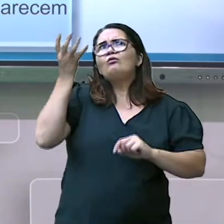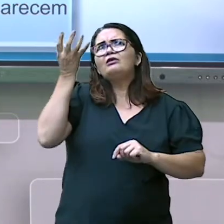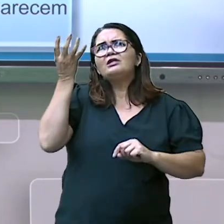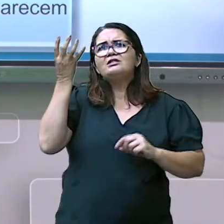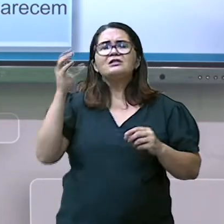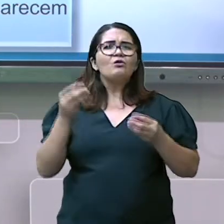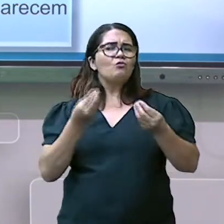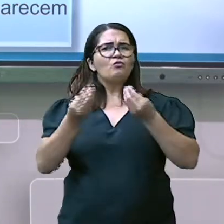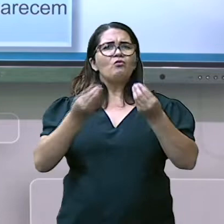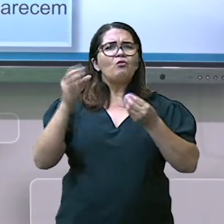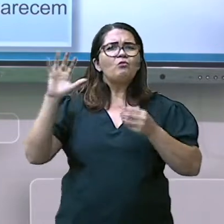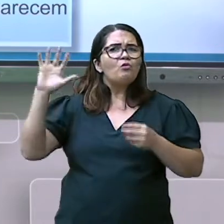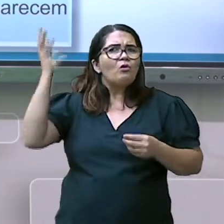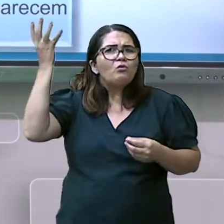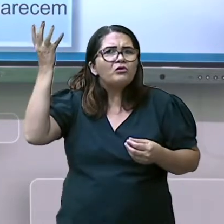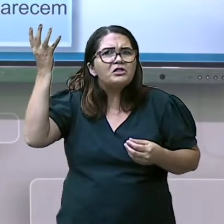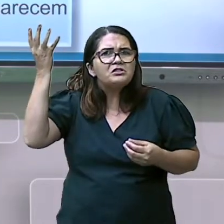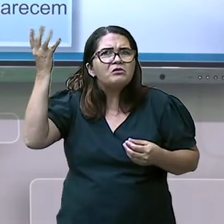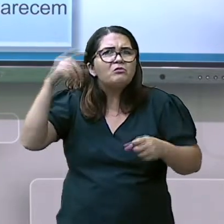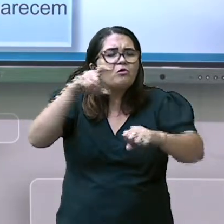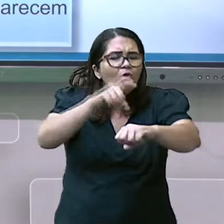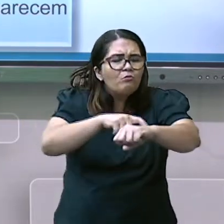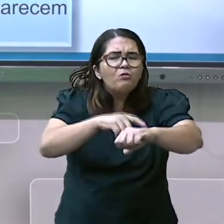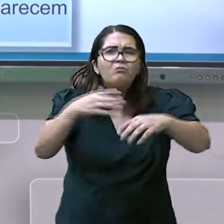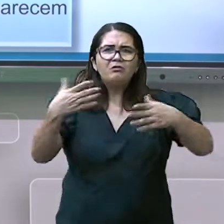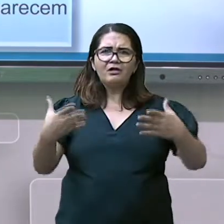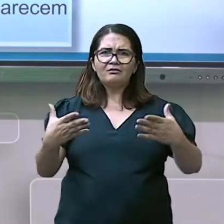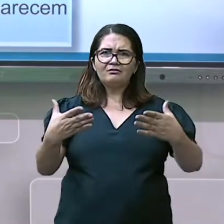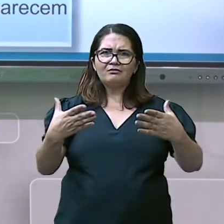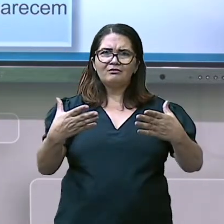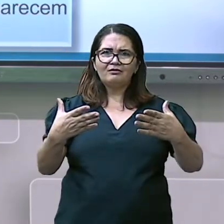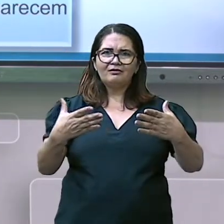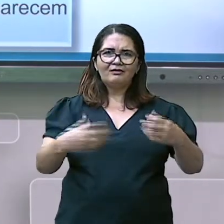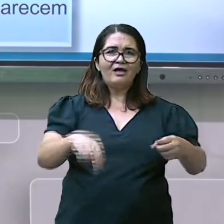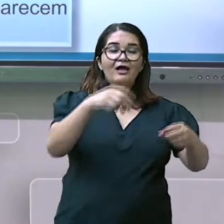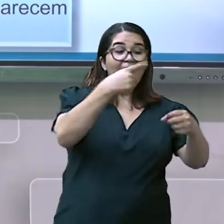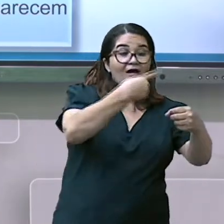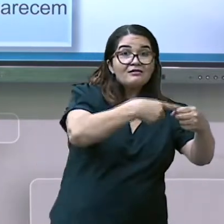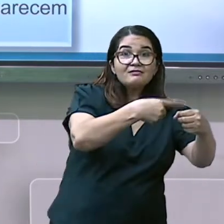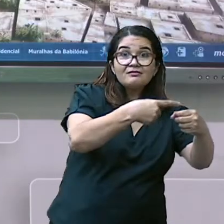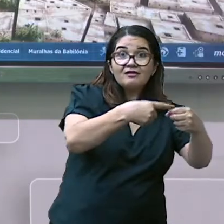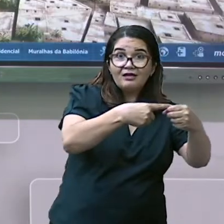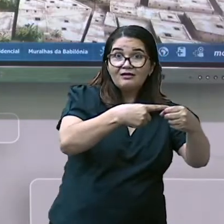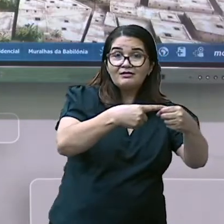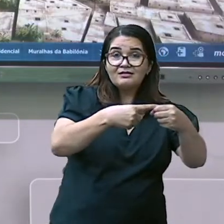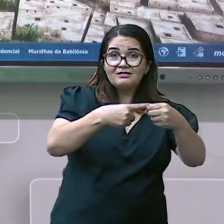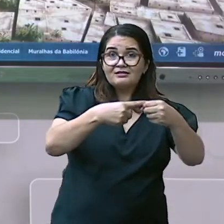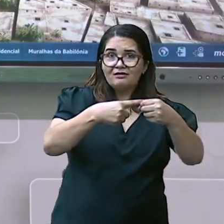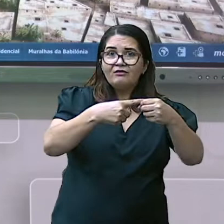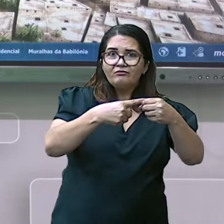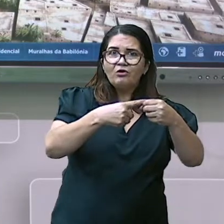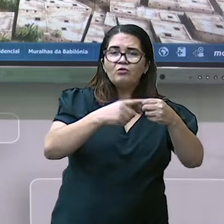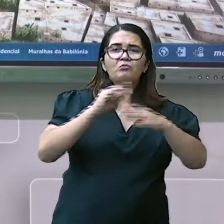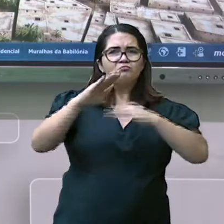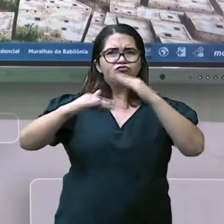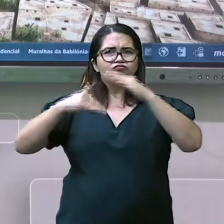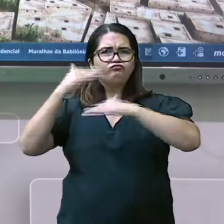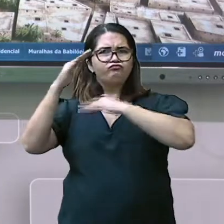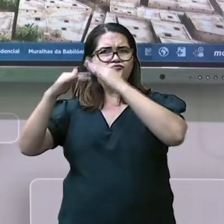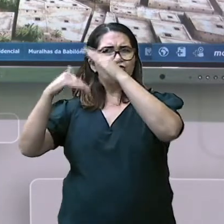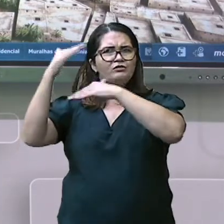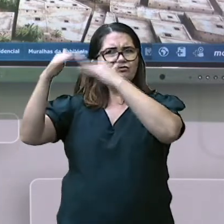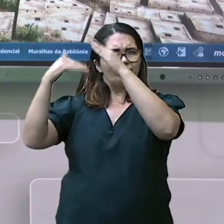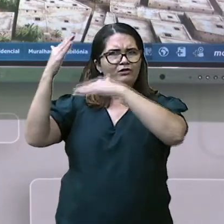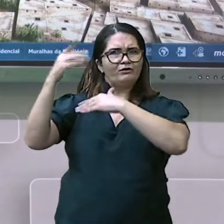cidades também tem passado por transformações. Nesse momento, nós vamos